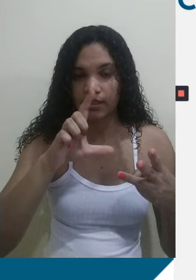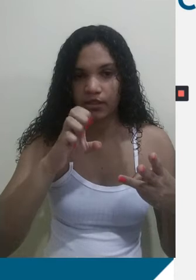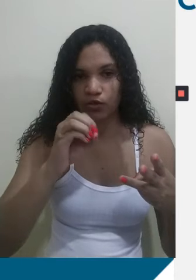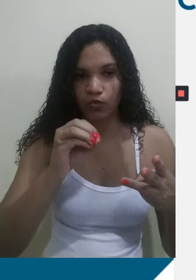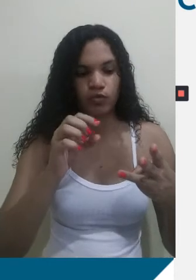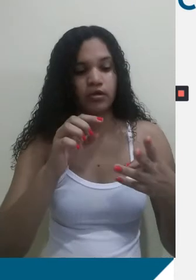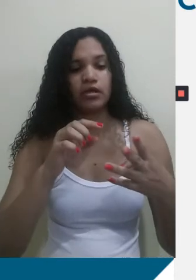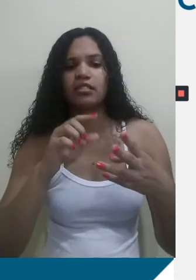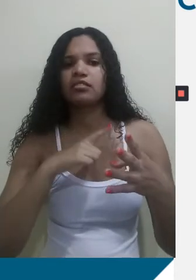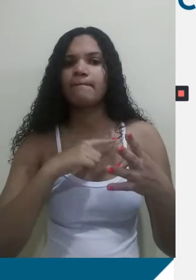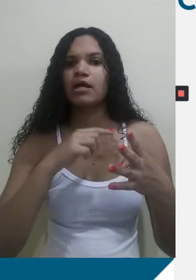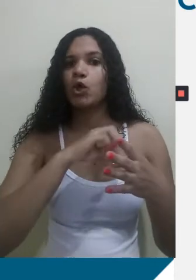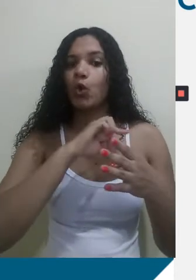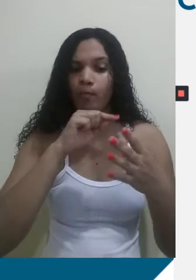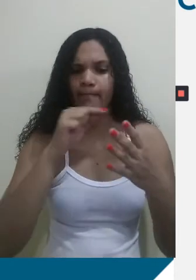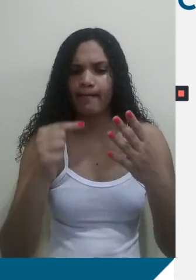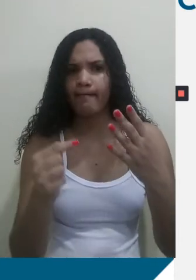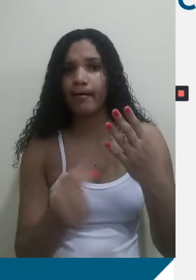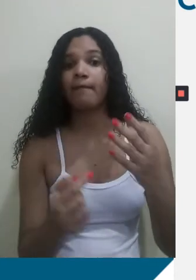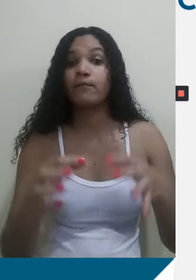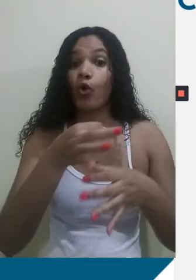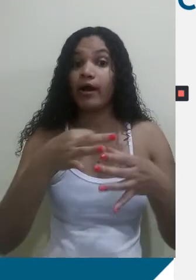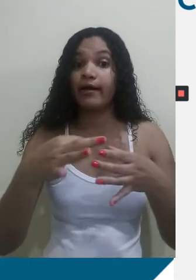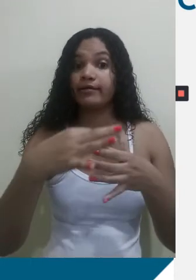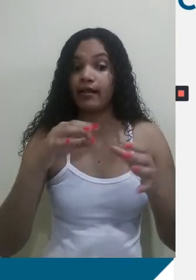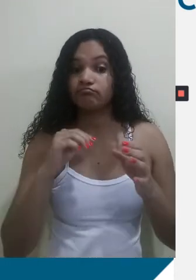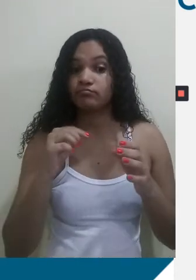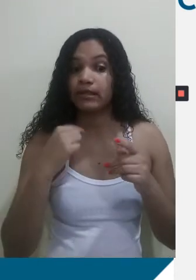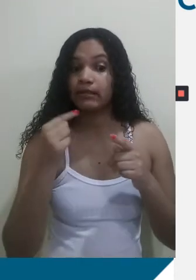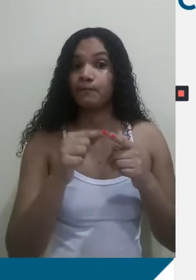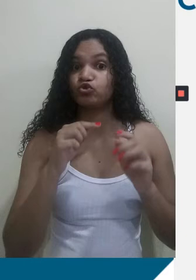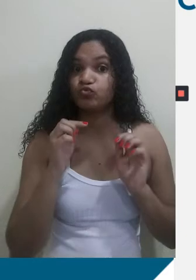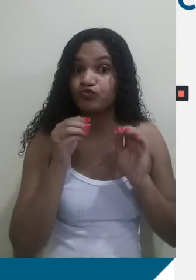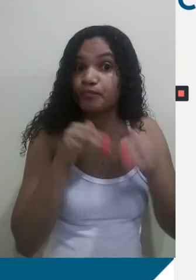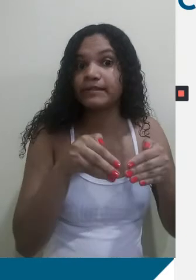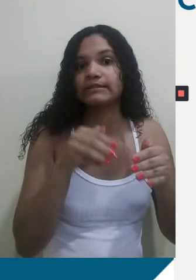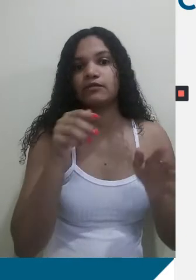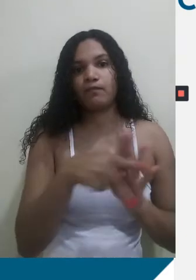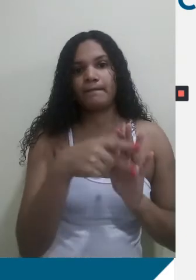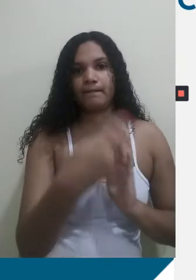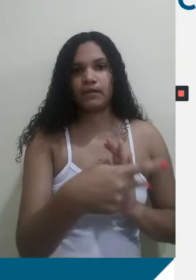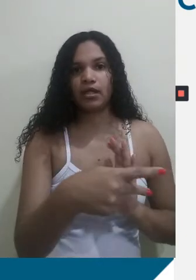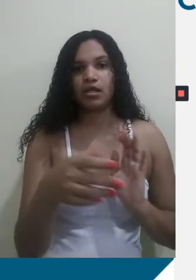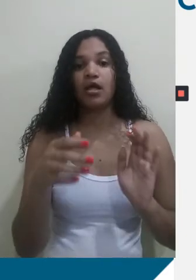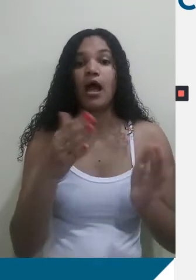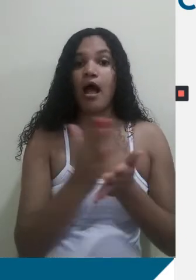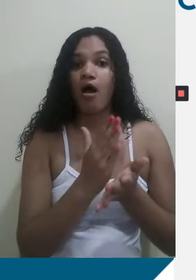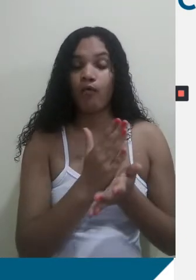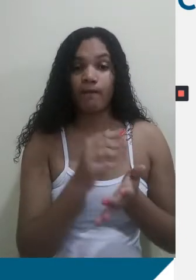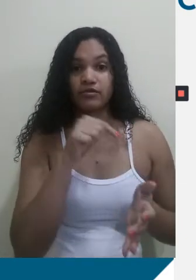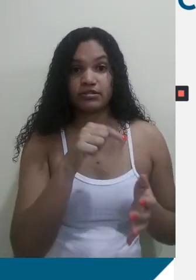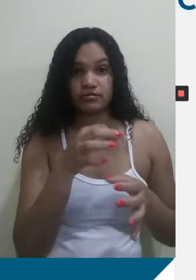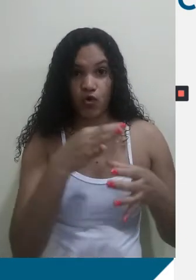de organelas com funções específicas dentro da célula animal. Muitas dessas organelas elas estão